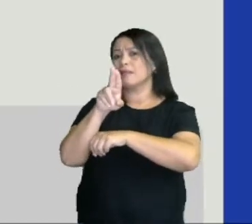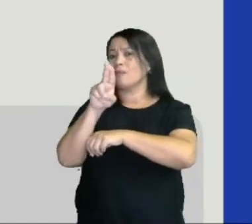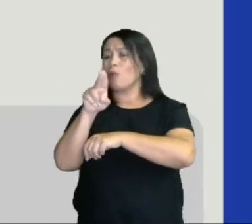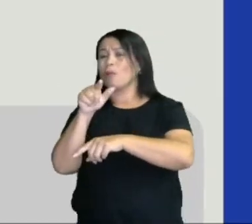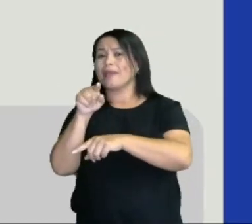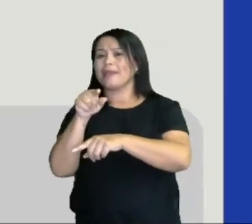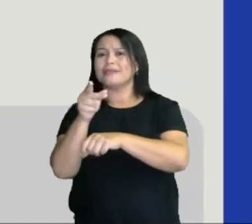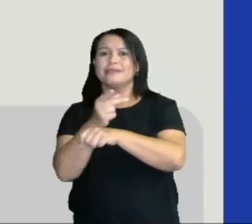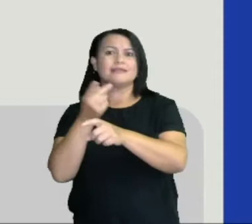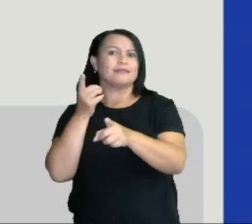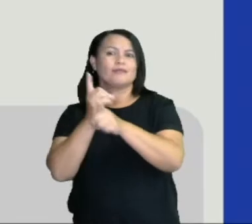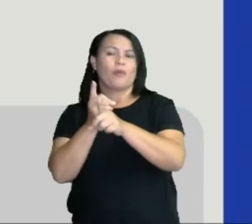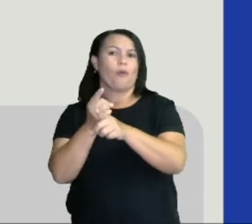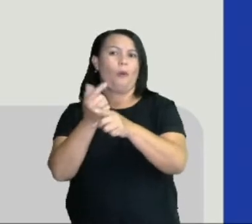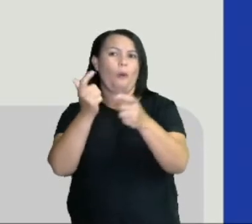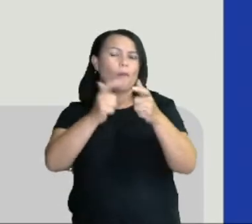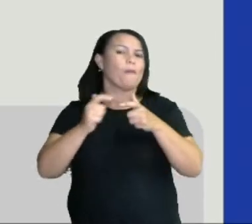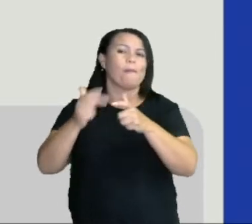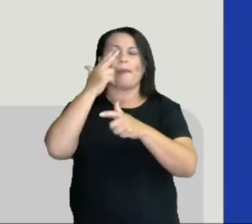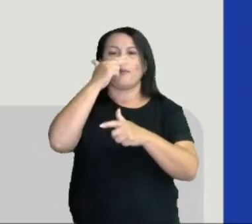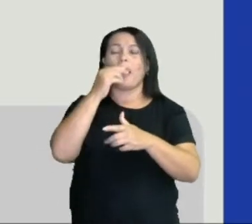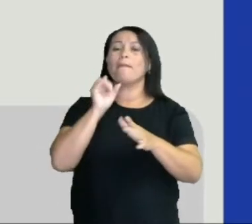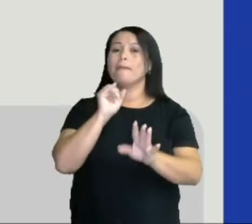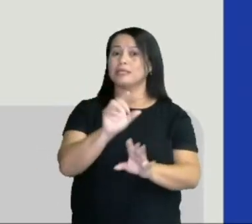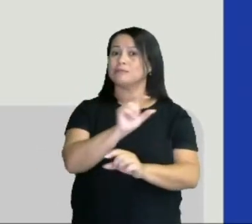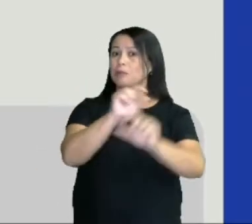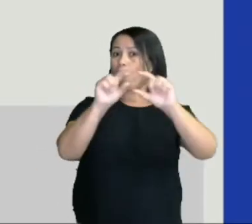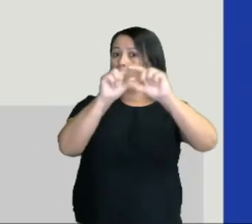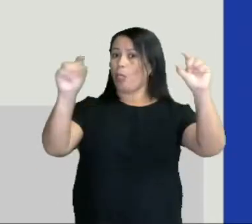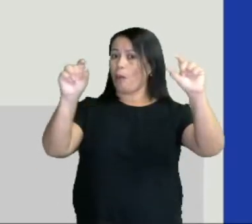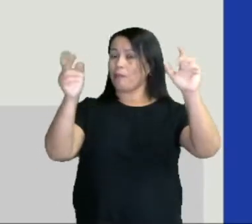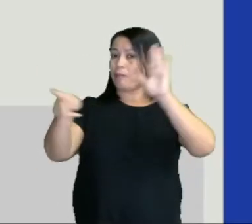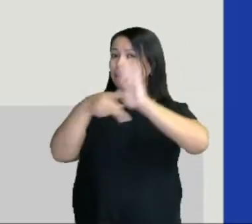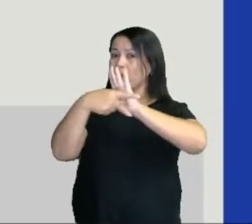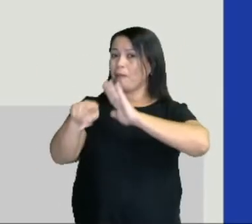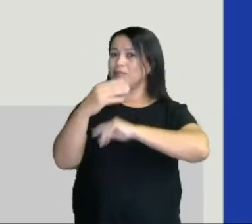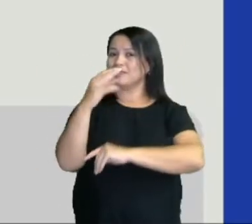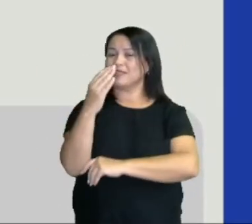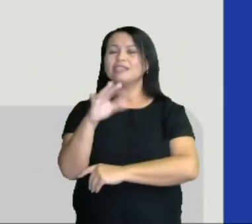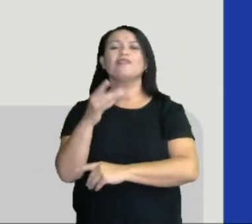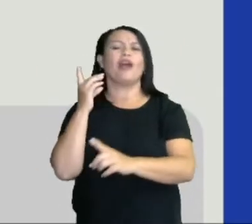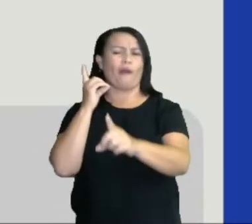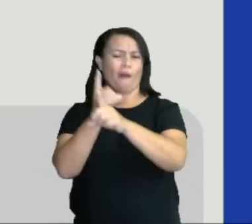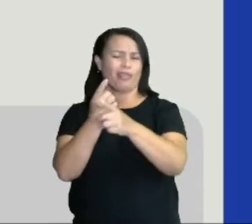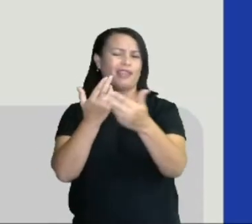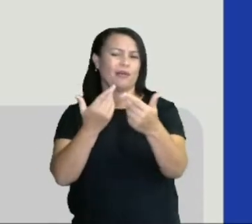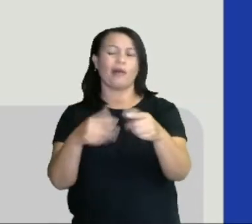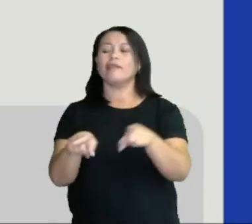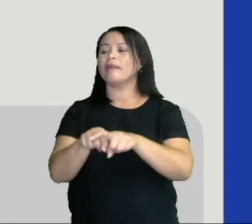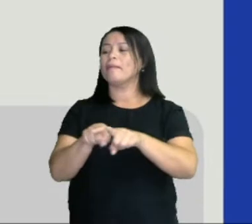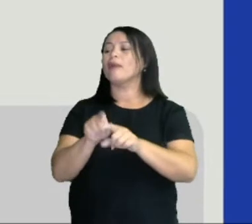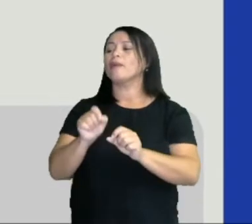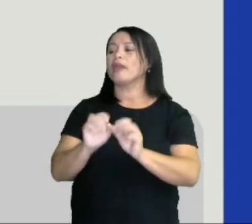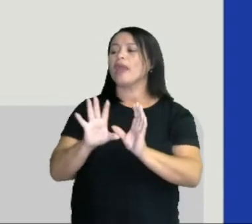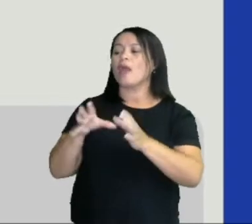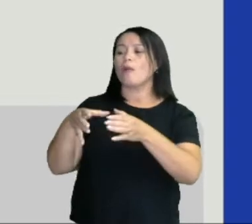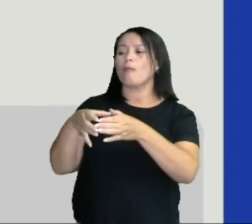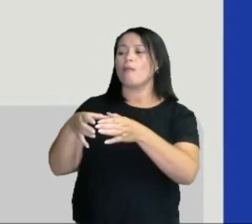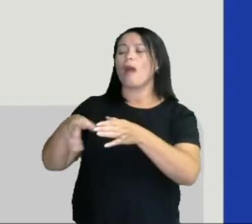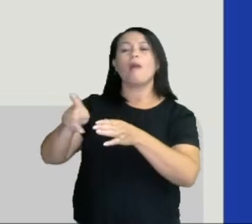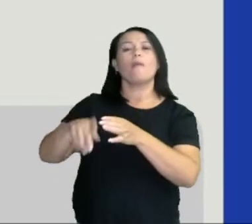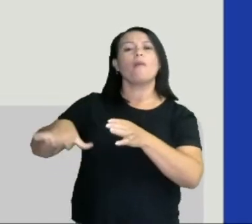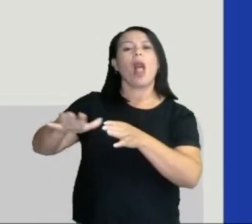mas se procurar de Delphis albiventris, sempre vai encontrar esse animal. Assim também como a população